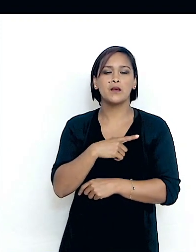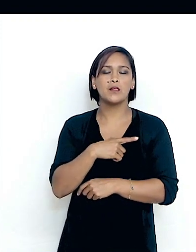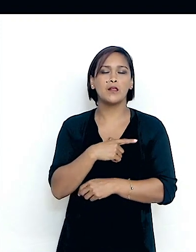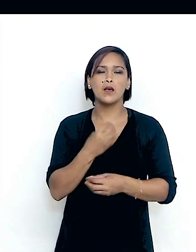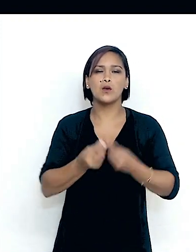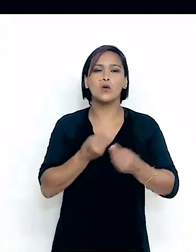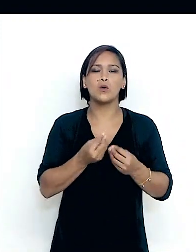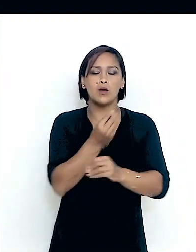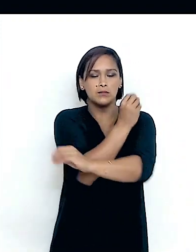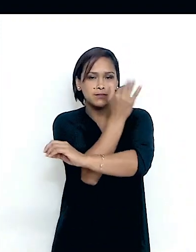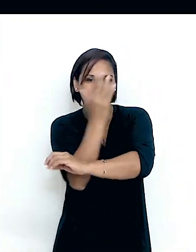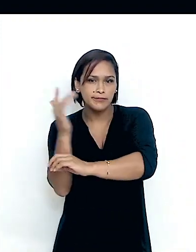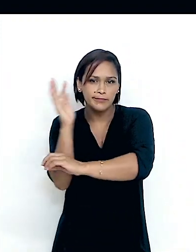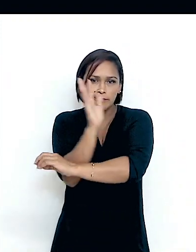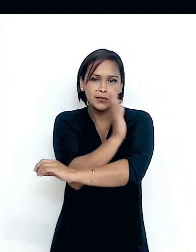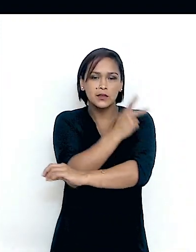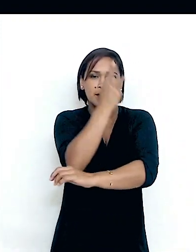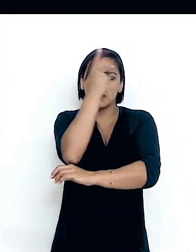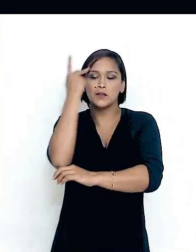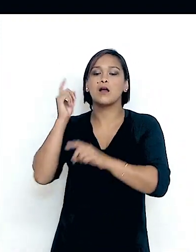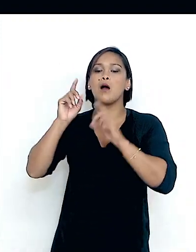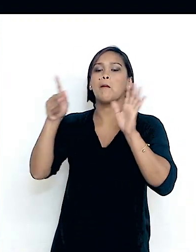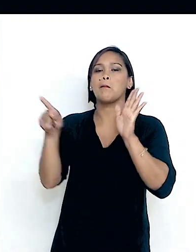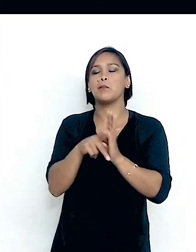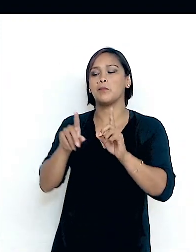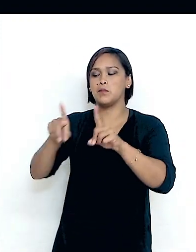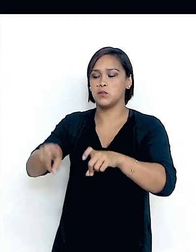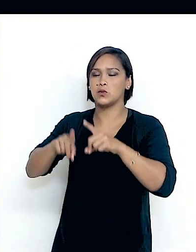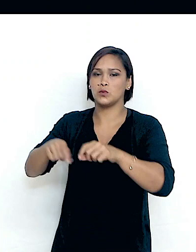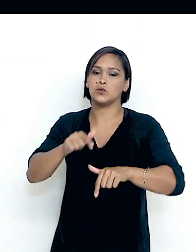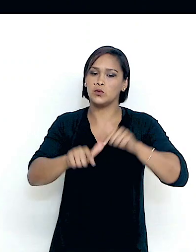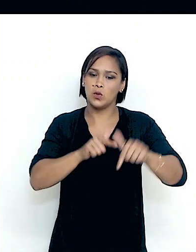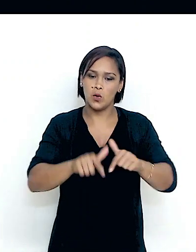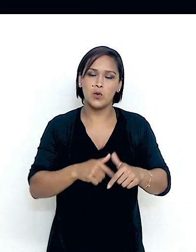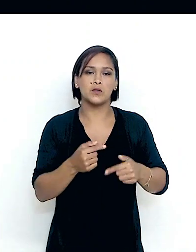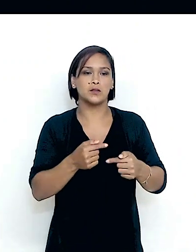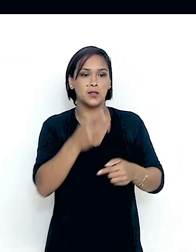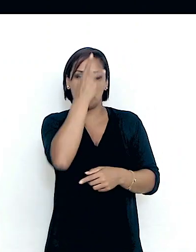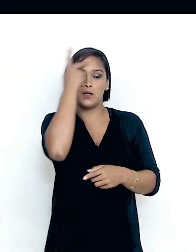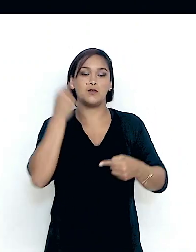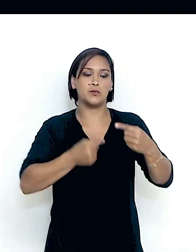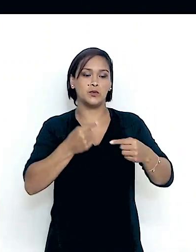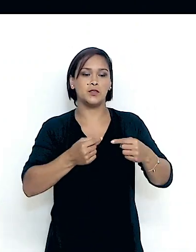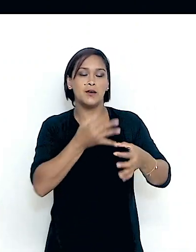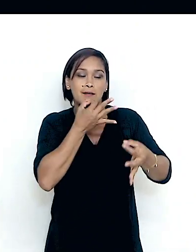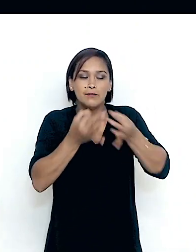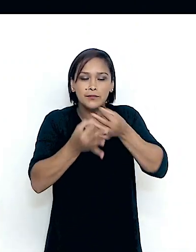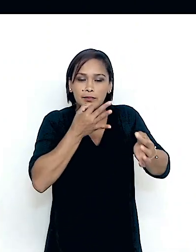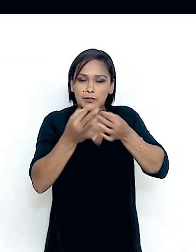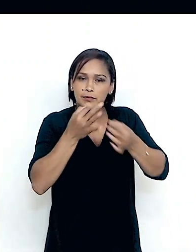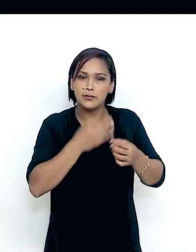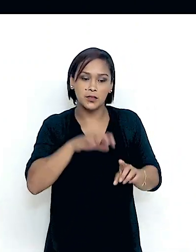de ambientalistas, produtores agrícolas e políticos que criticam